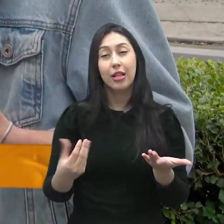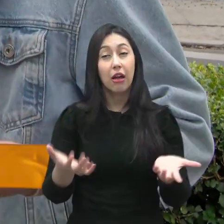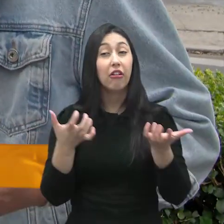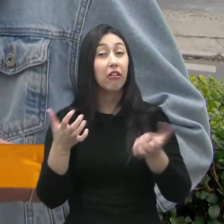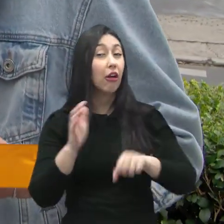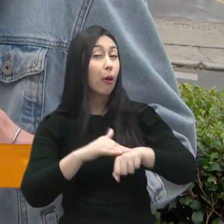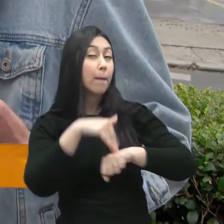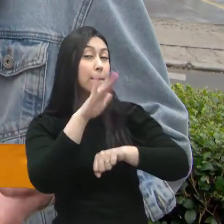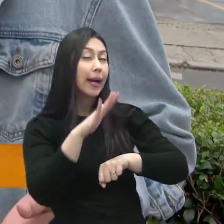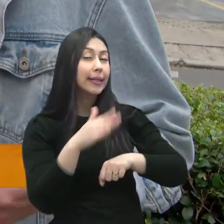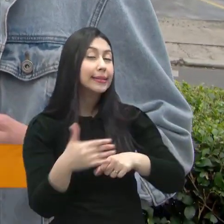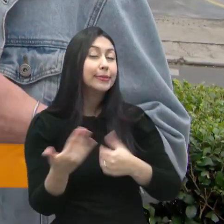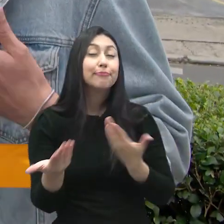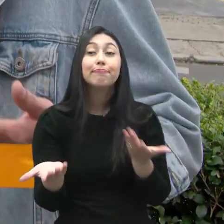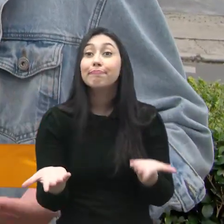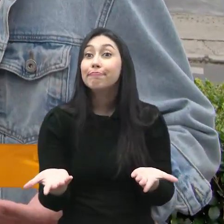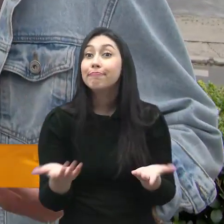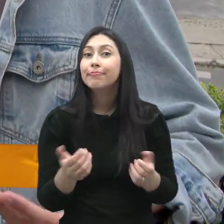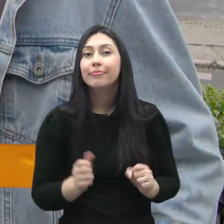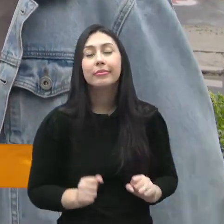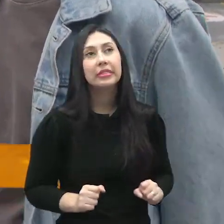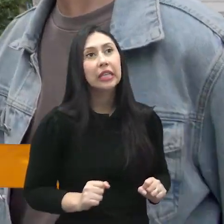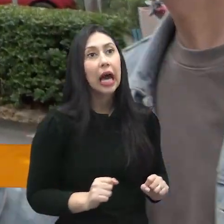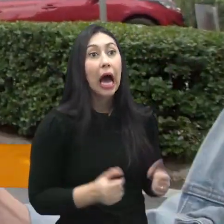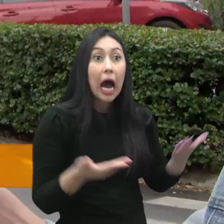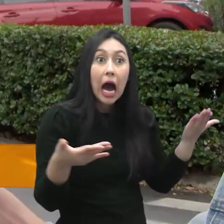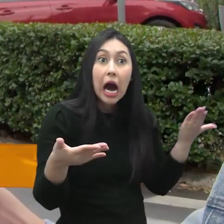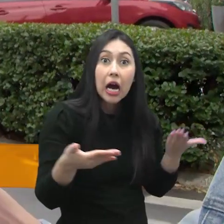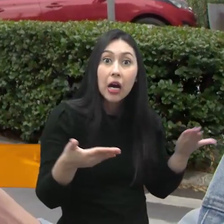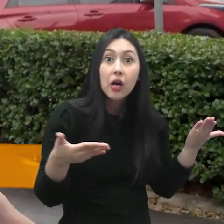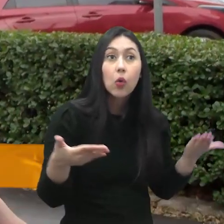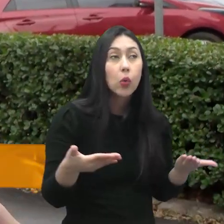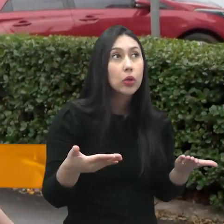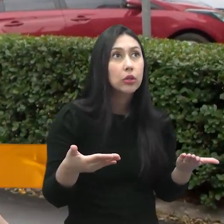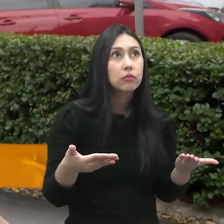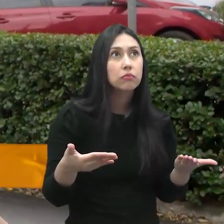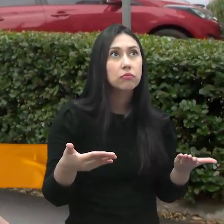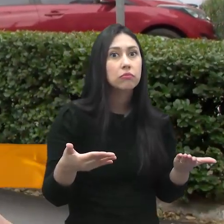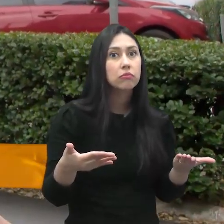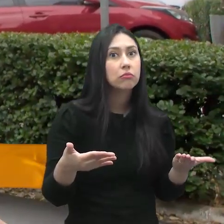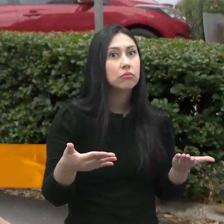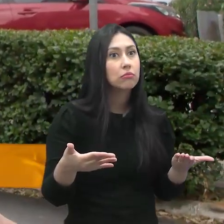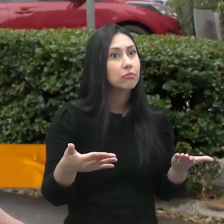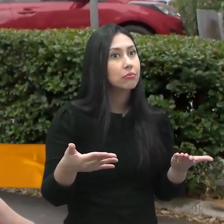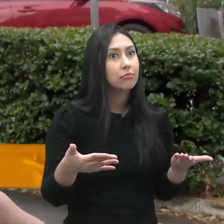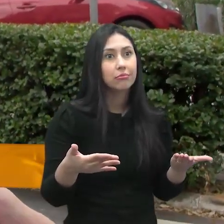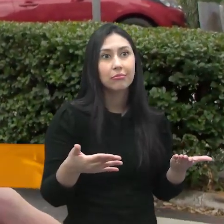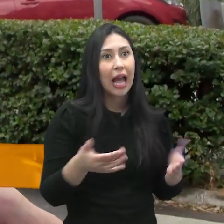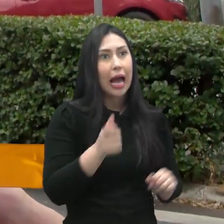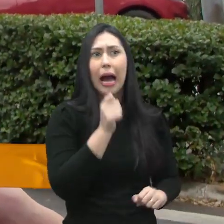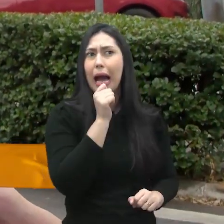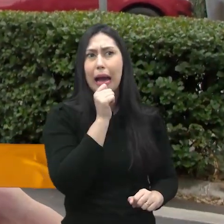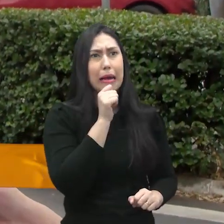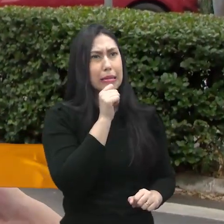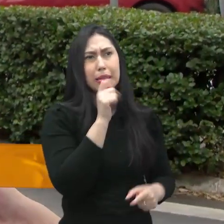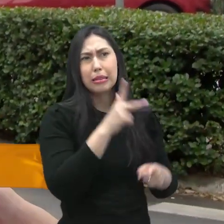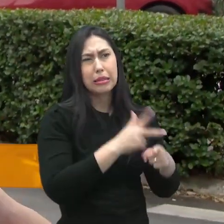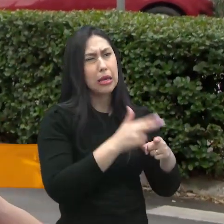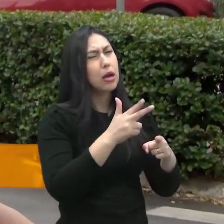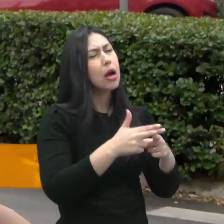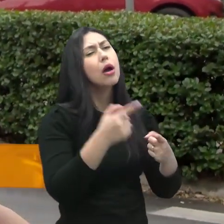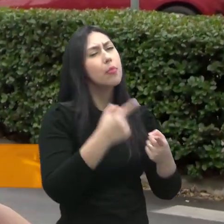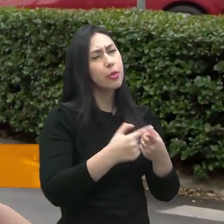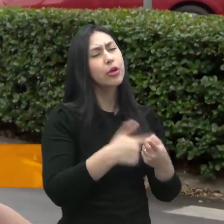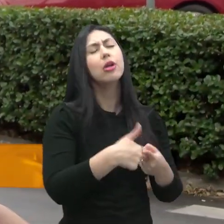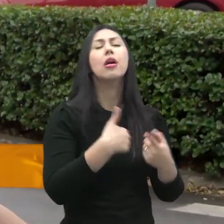aqui vem mais um, vem mais dois, o que você tá pensando? Por enquanto, eu não tô pensando em fazer